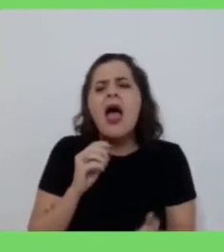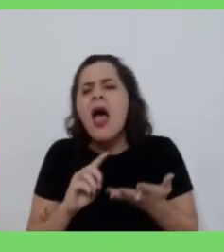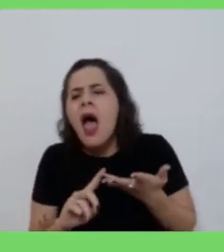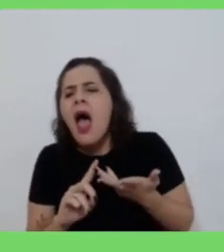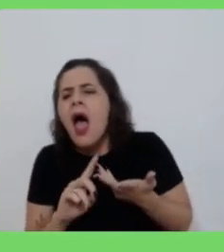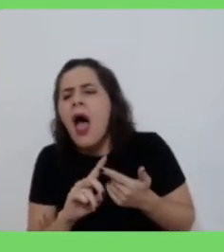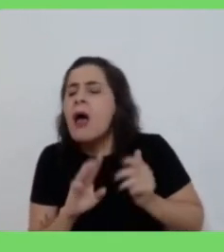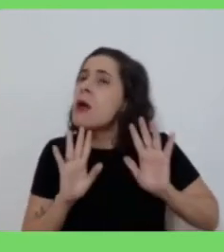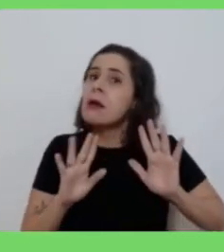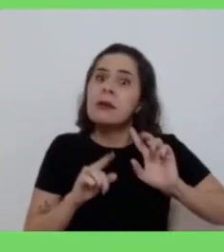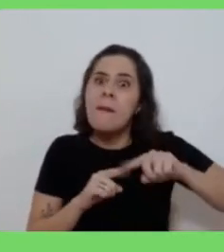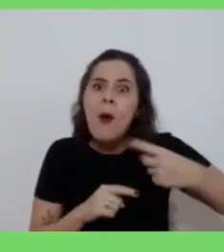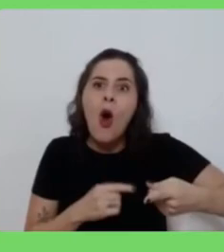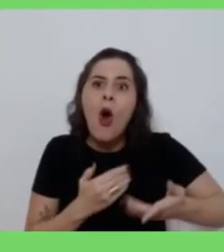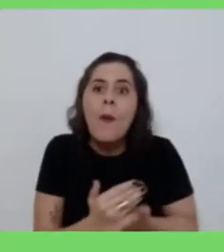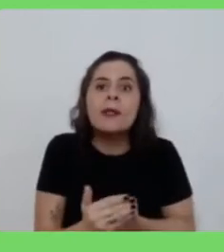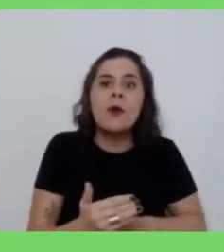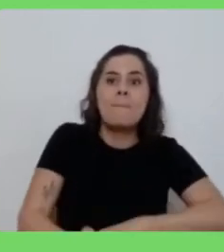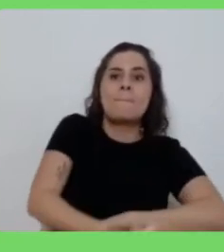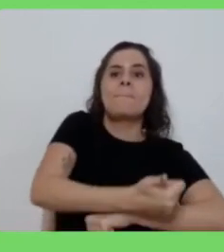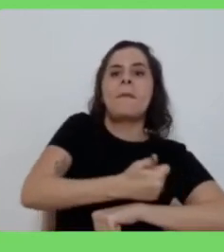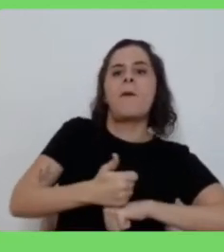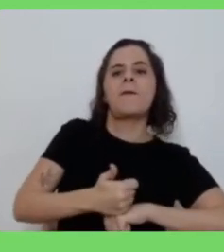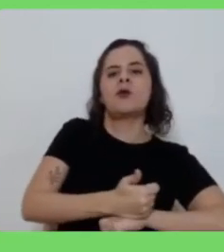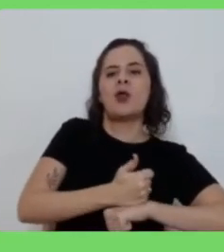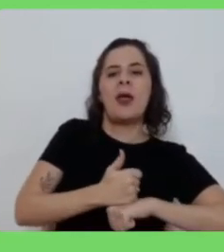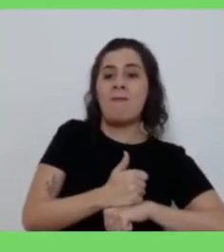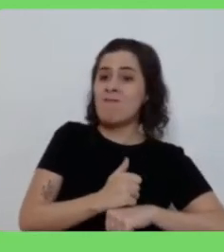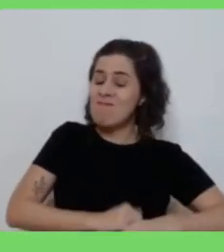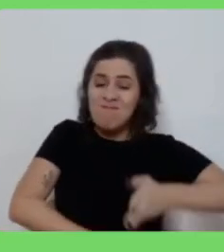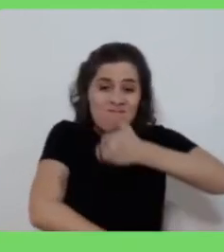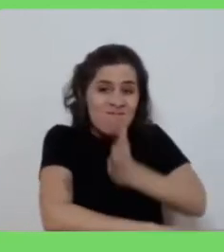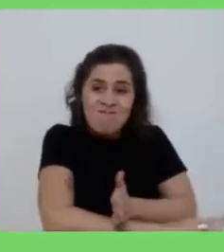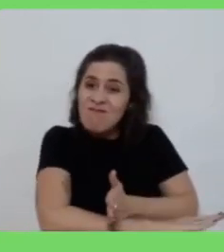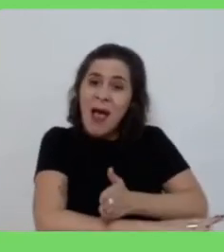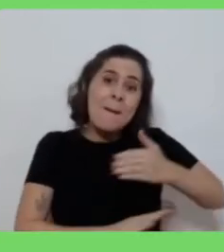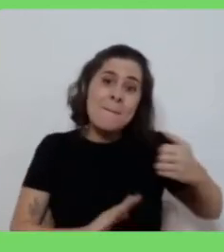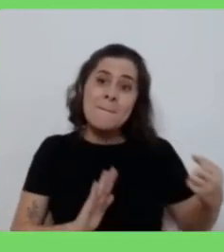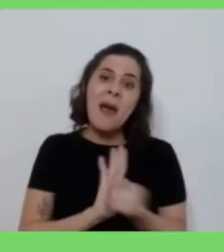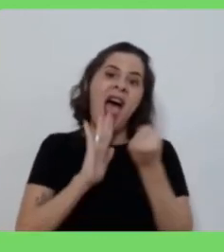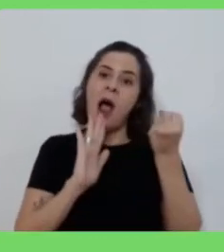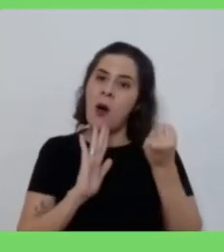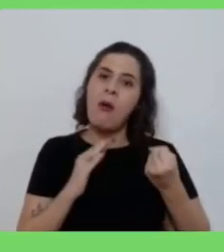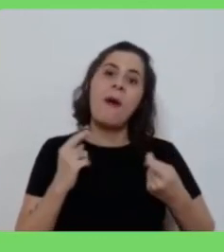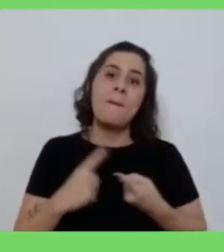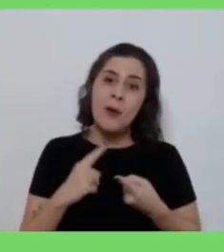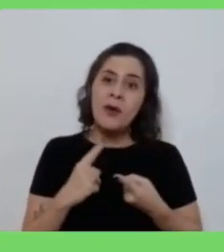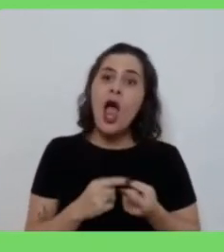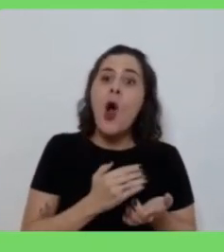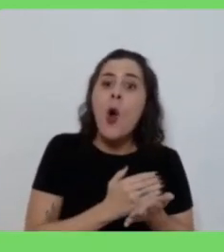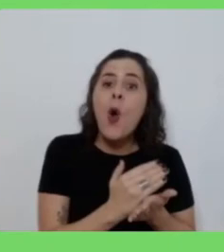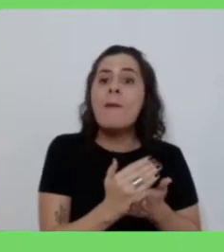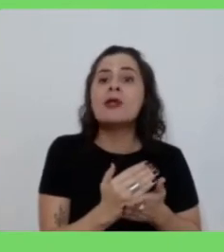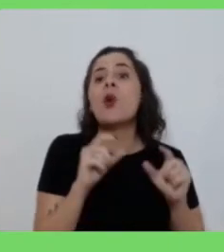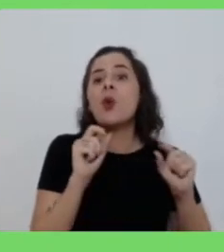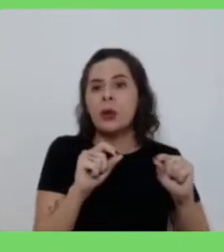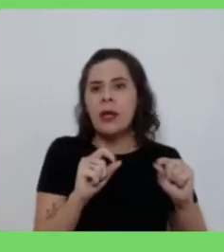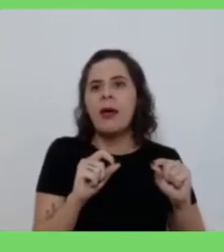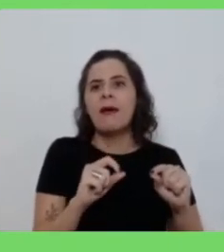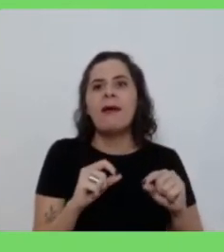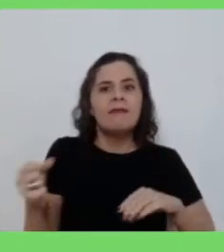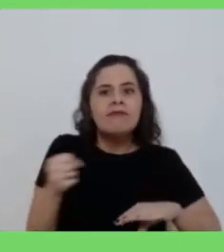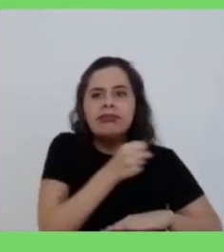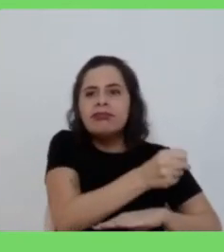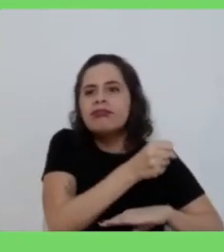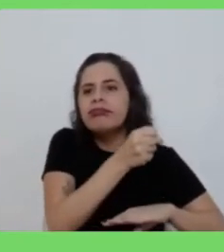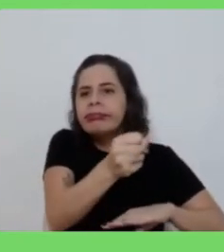e também é muito importante esse Marco para colocar esses profissionais no mercado pros estúdios né então isso é